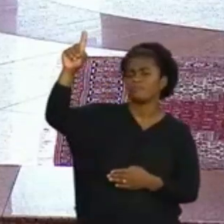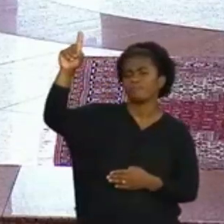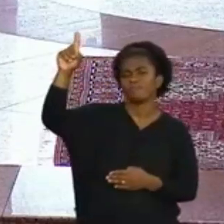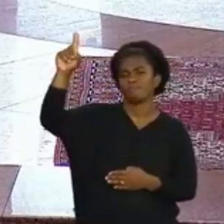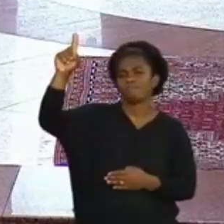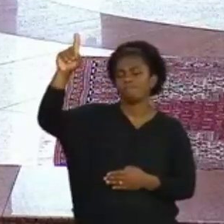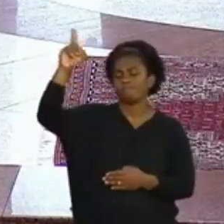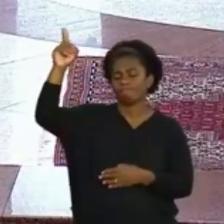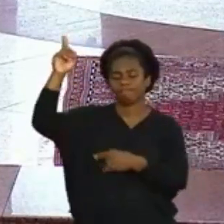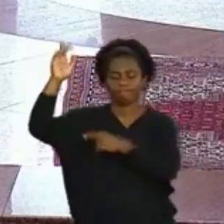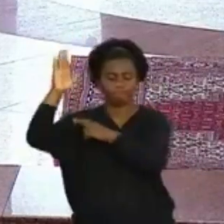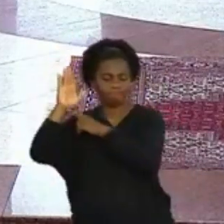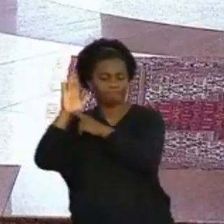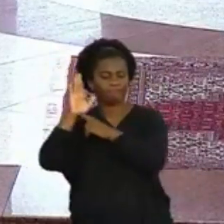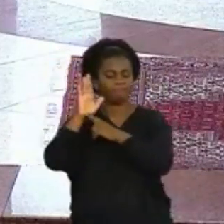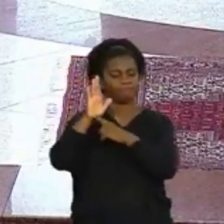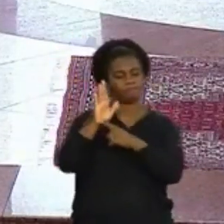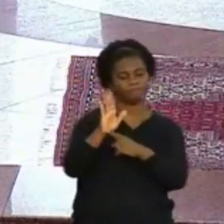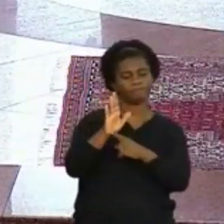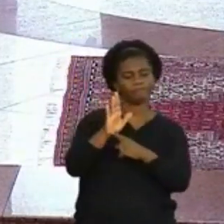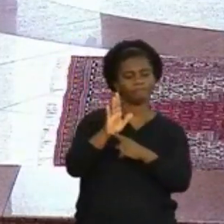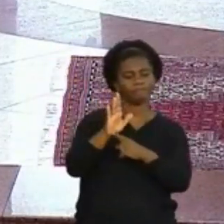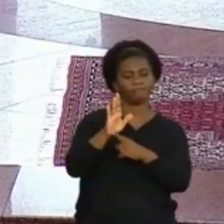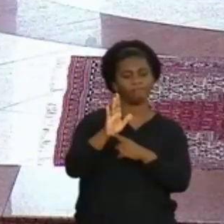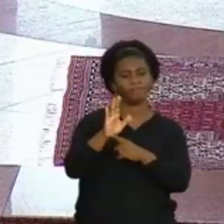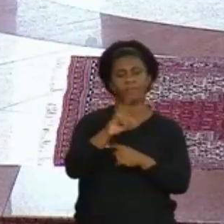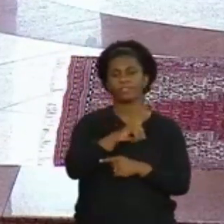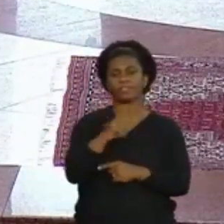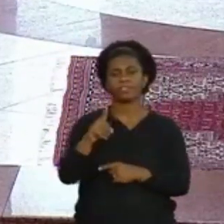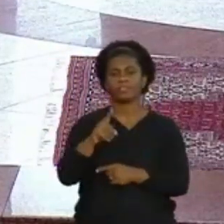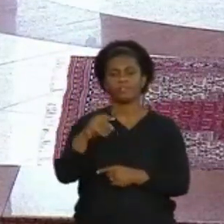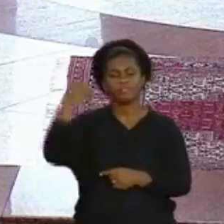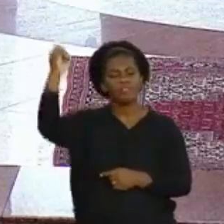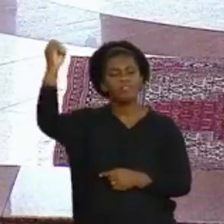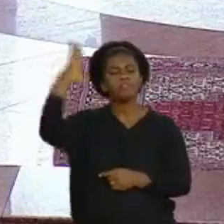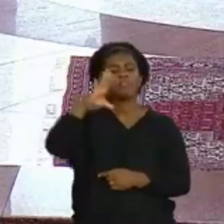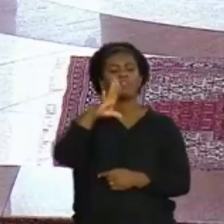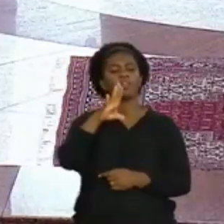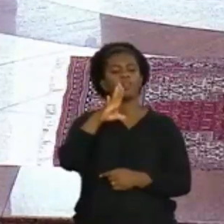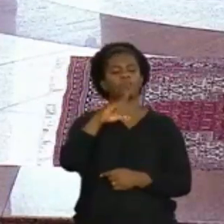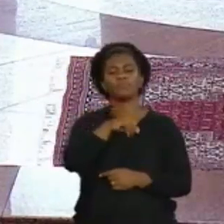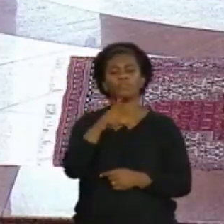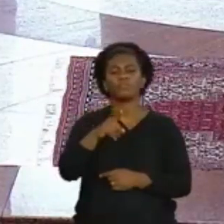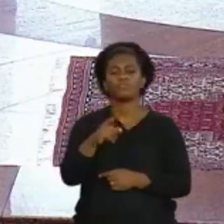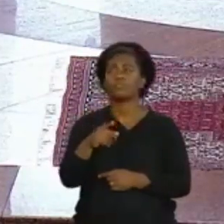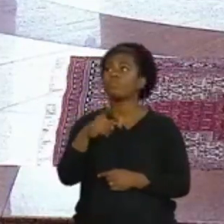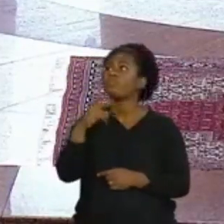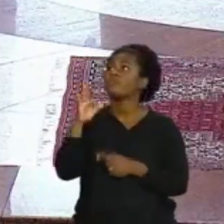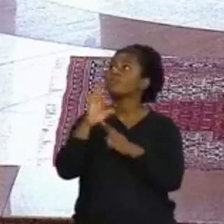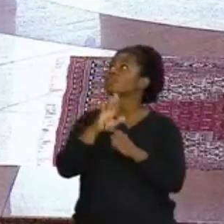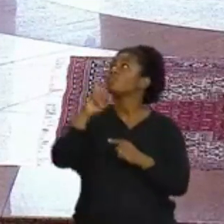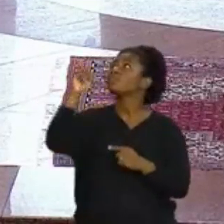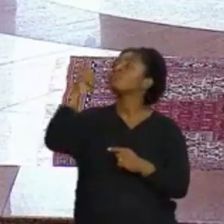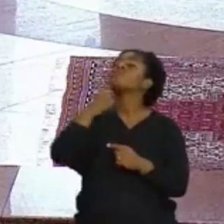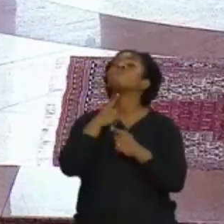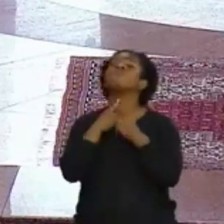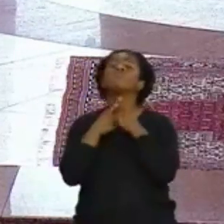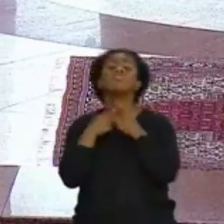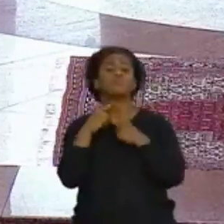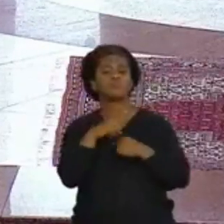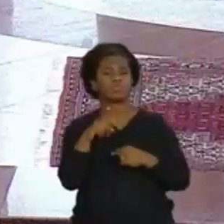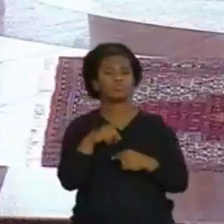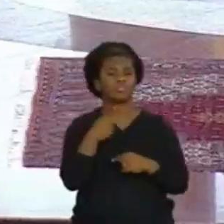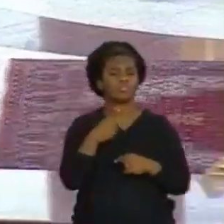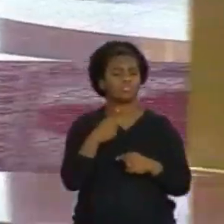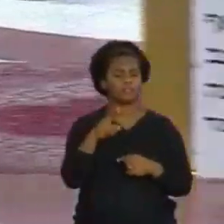Ele vai se revelar para você hoje. Vai mostrar a vontade dele para você. Vai te dar disposição para